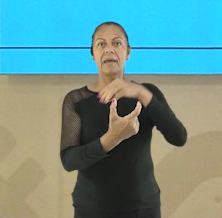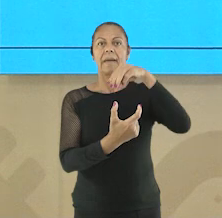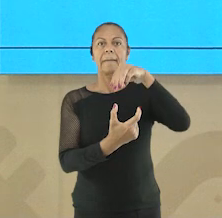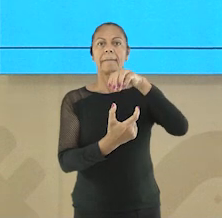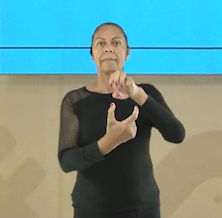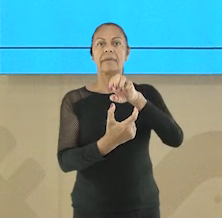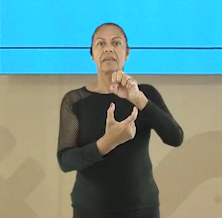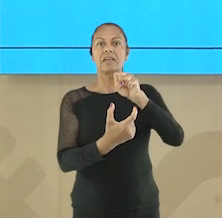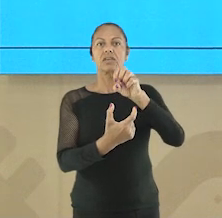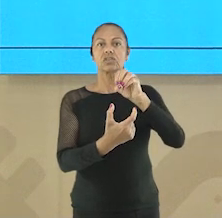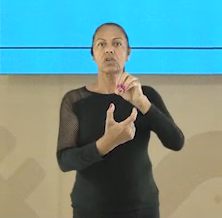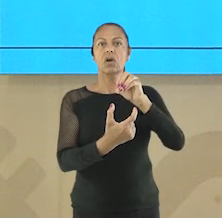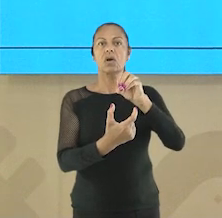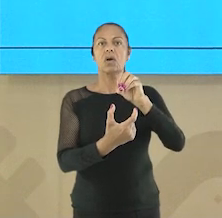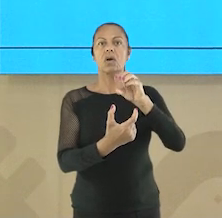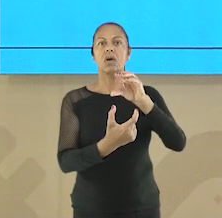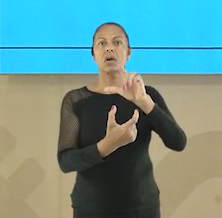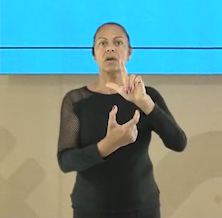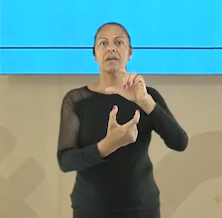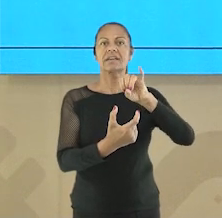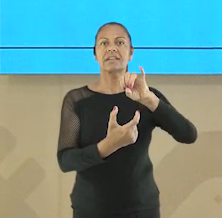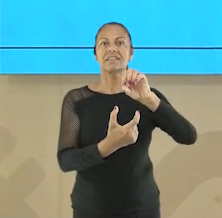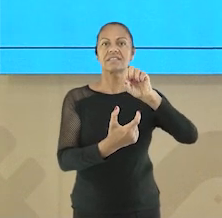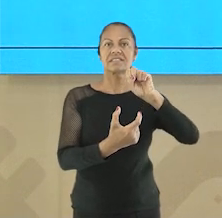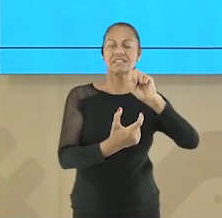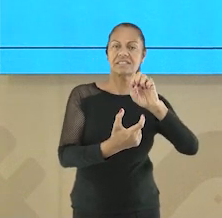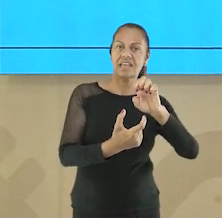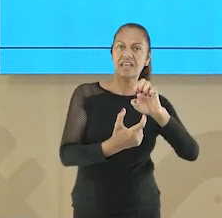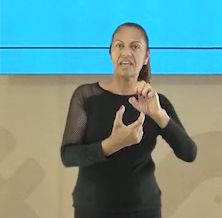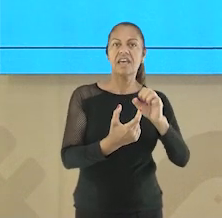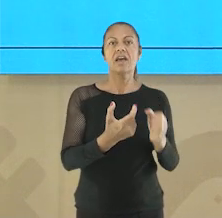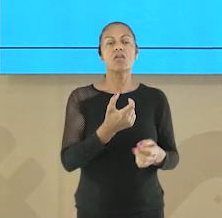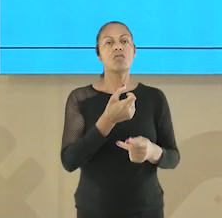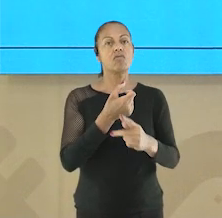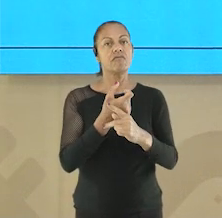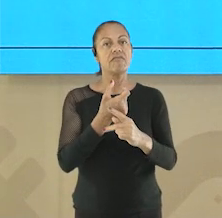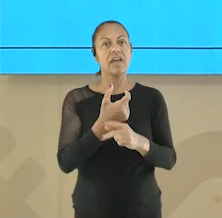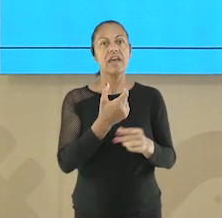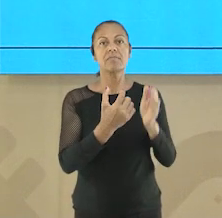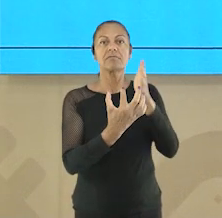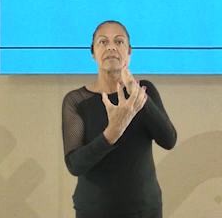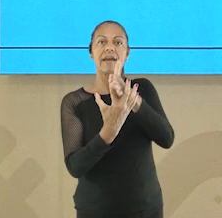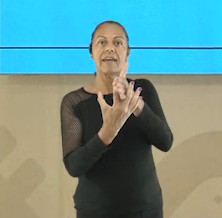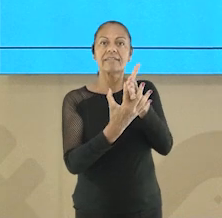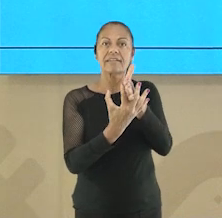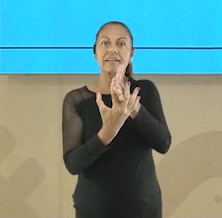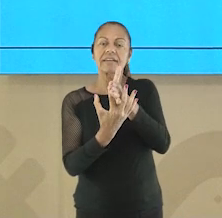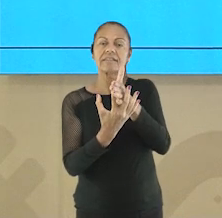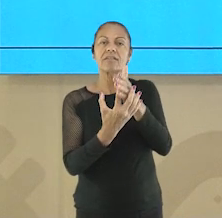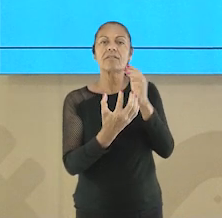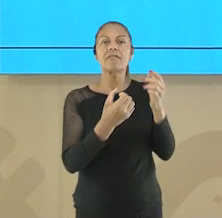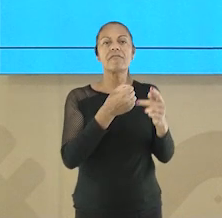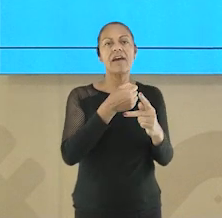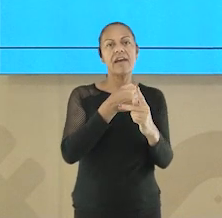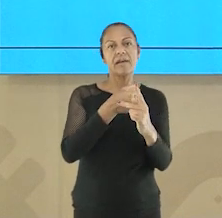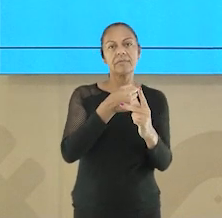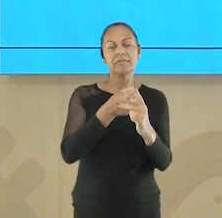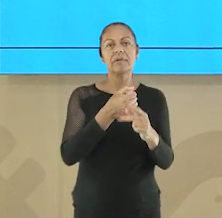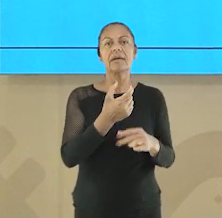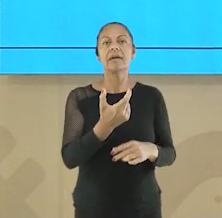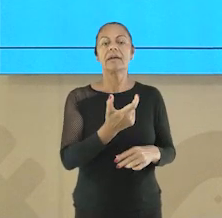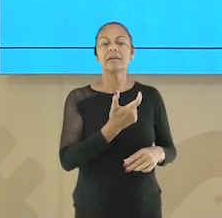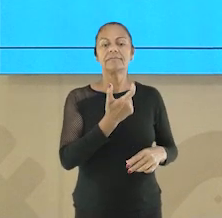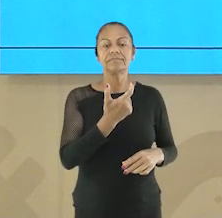verbo. Por fim, a ênclise ela vem depois do verbo. Na aula de hoje, a gente vai focar somente